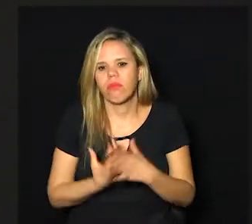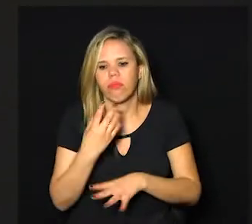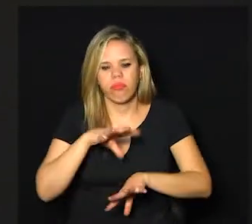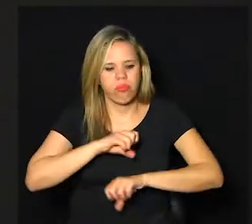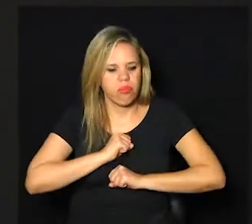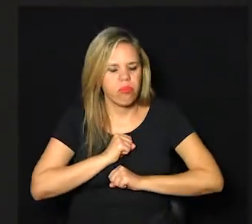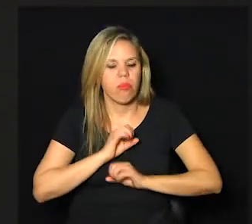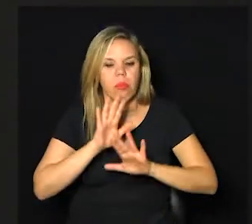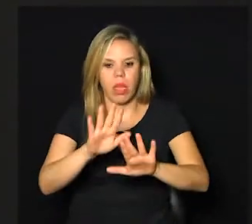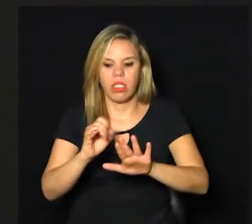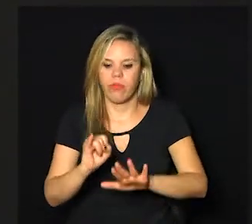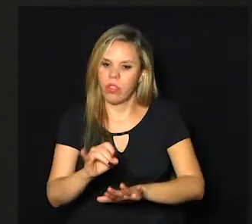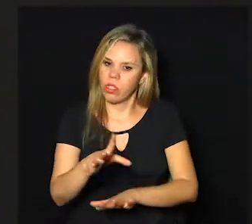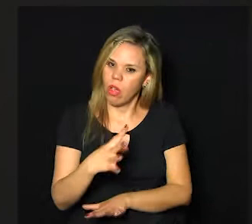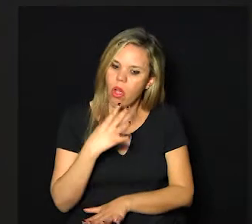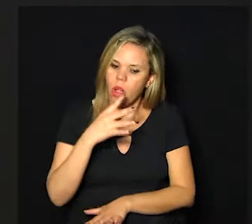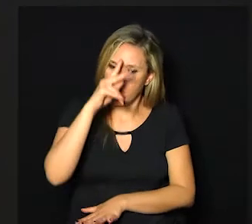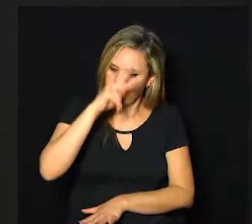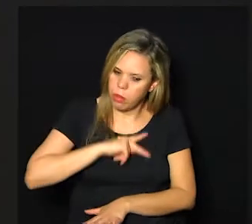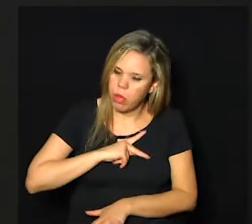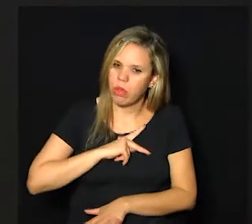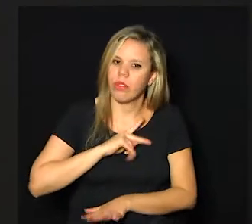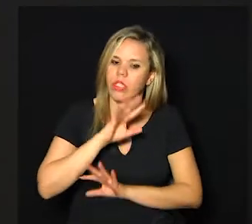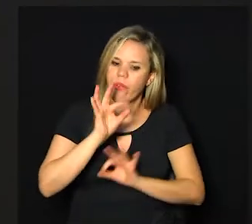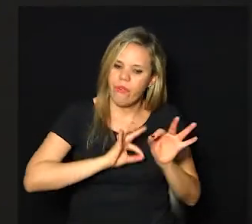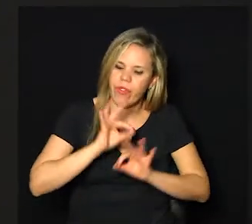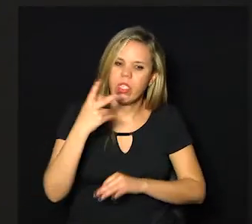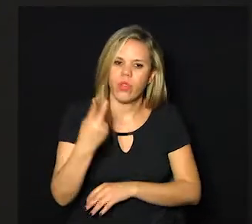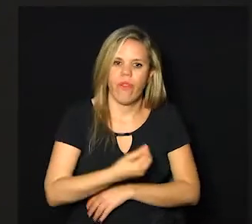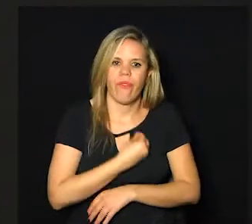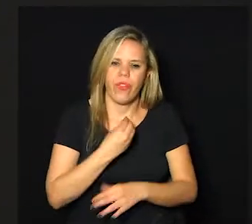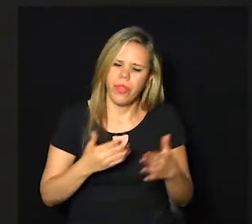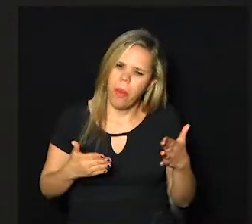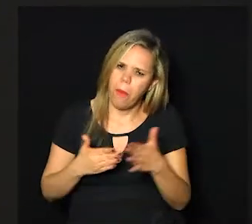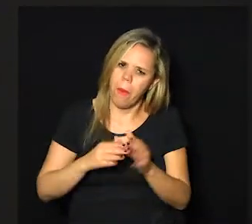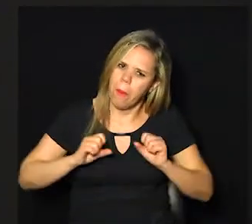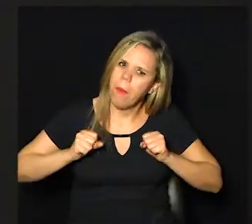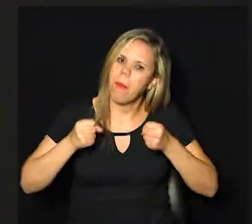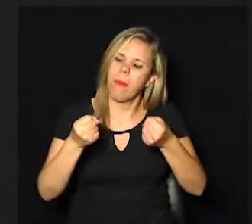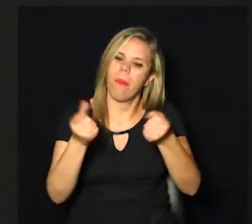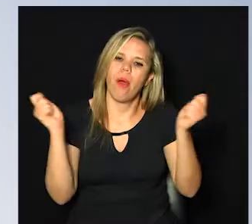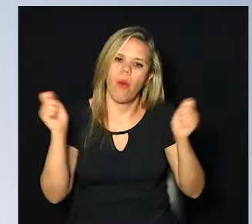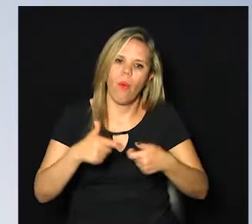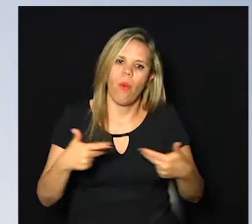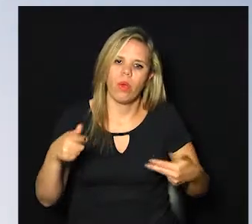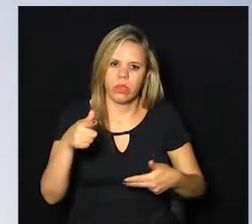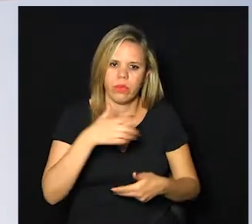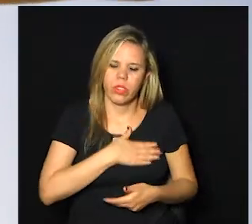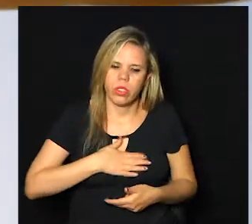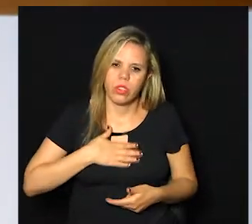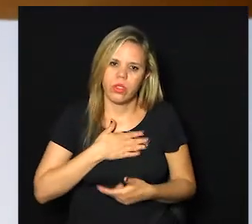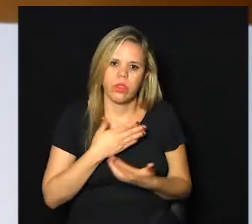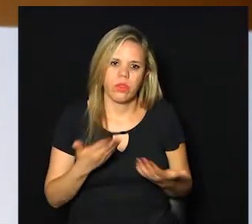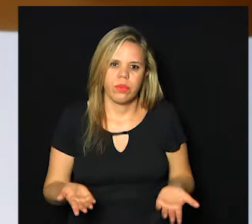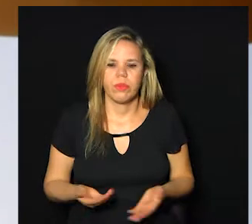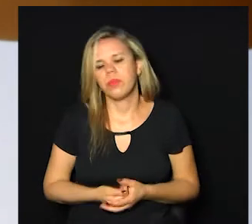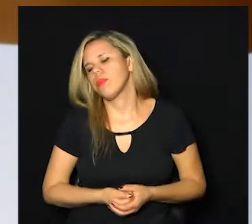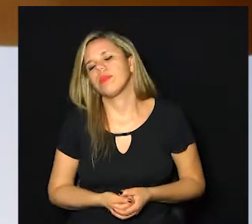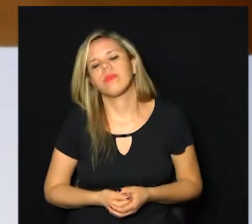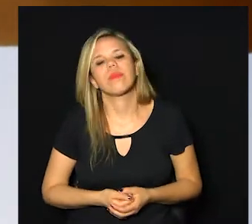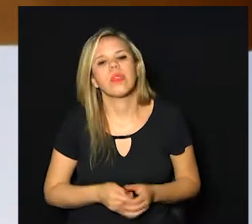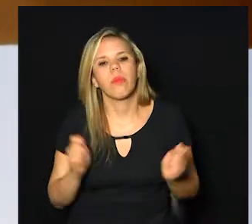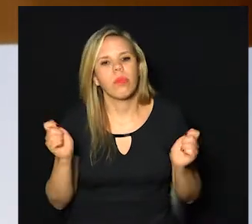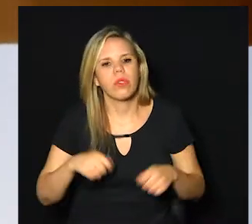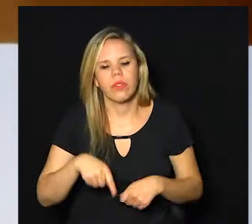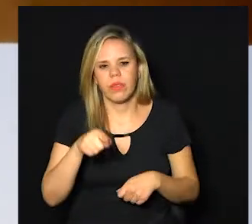também. Se você se conhece e faz da sua vida o máximo possível de coisas que você gosta, é mais